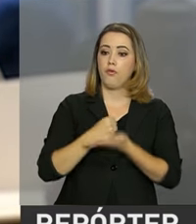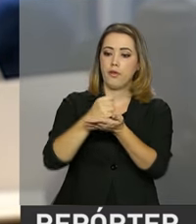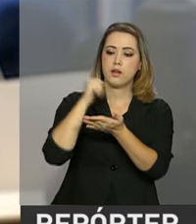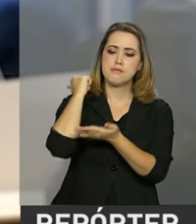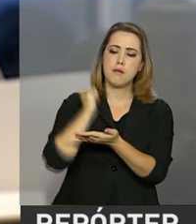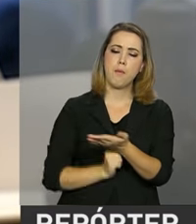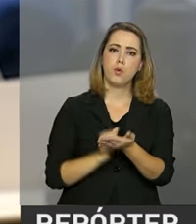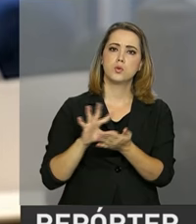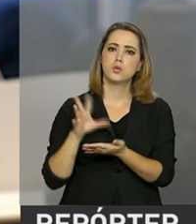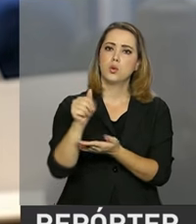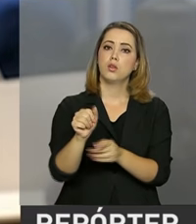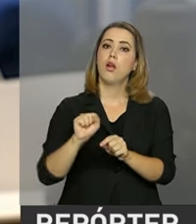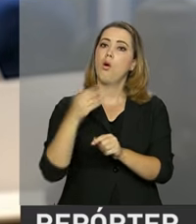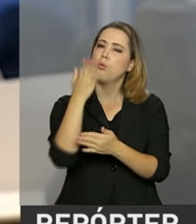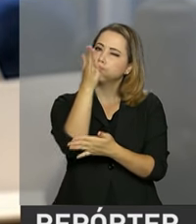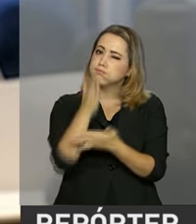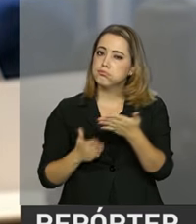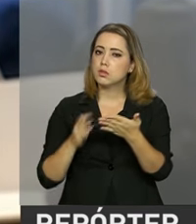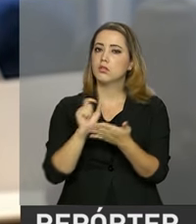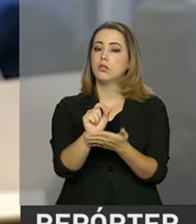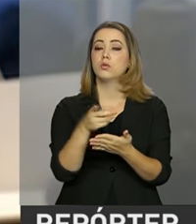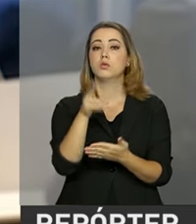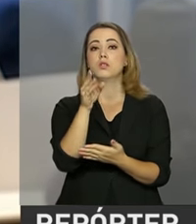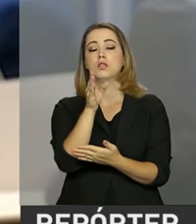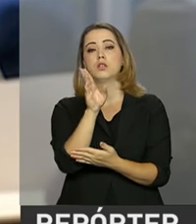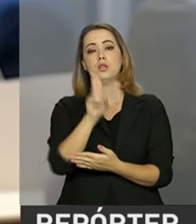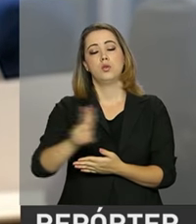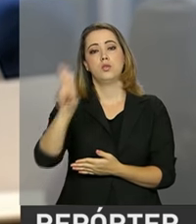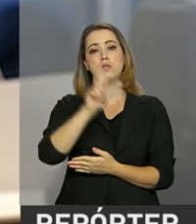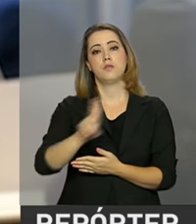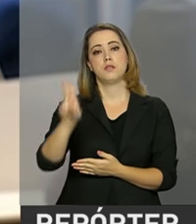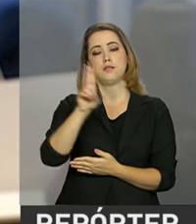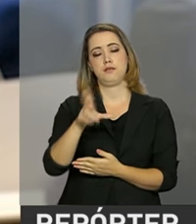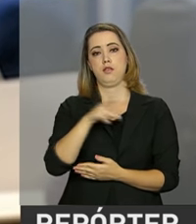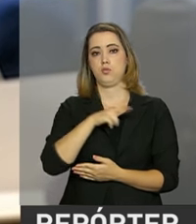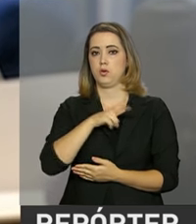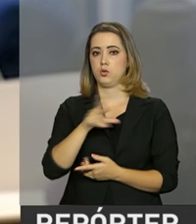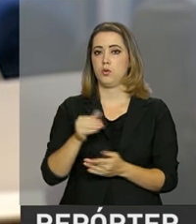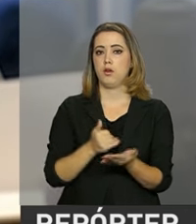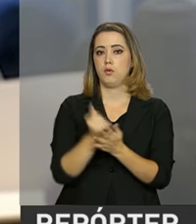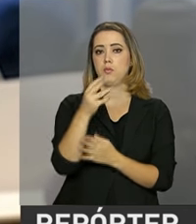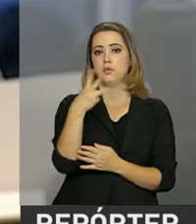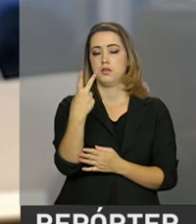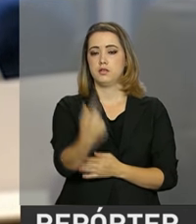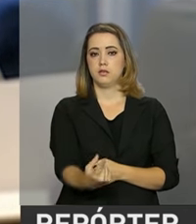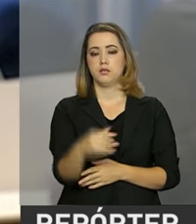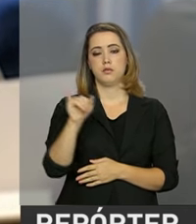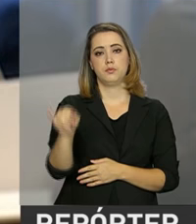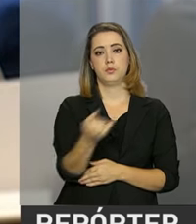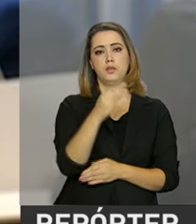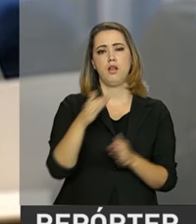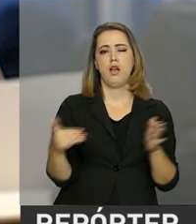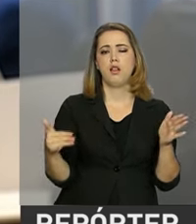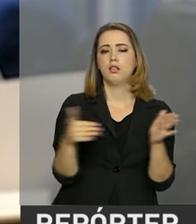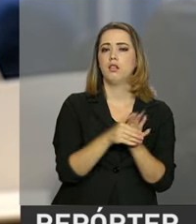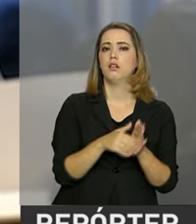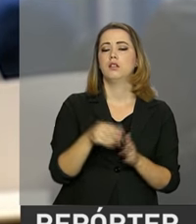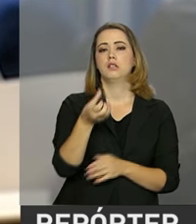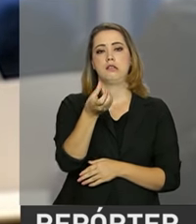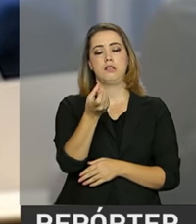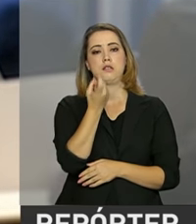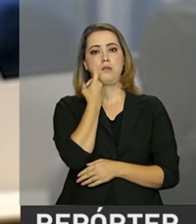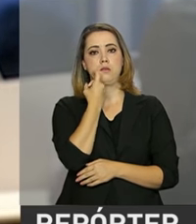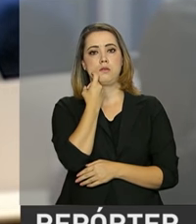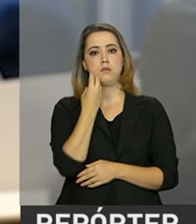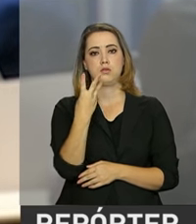e parciais em universidades particulares. As inscrições começam no dia 31 de janeiro, terça-feira que vem, e vão até a